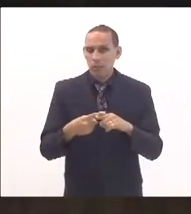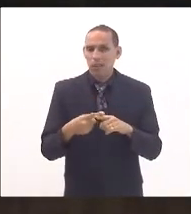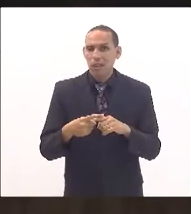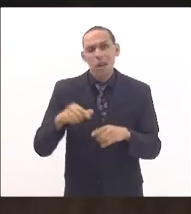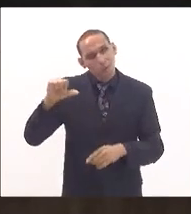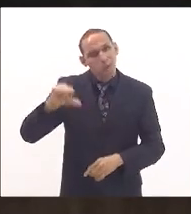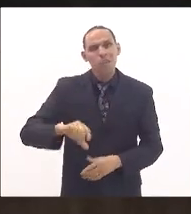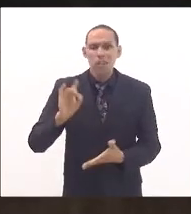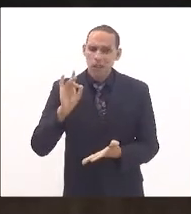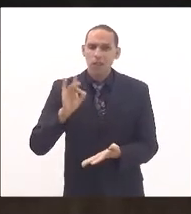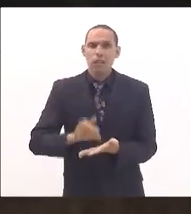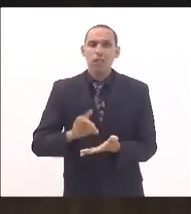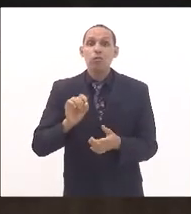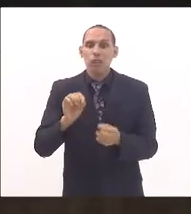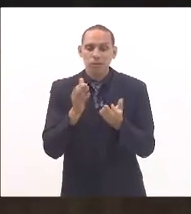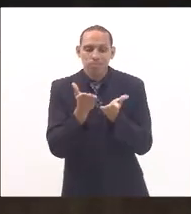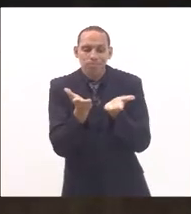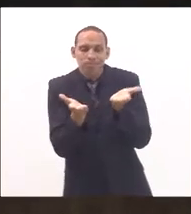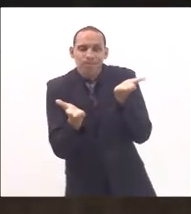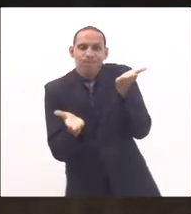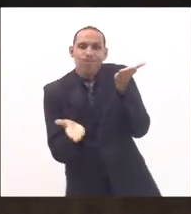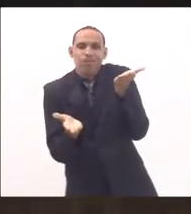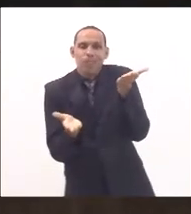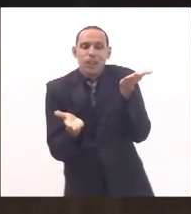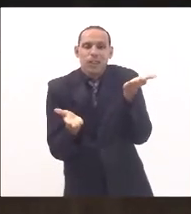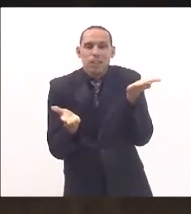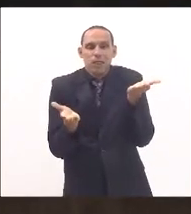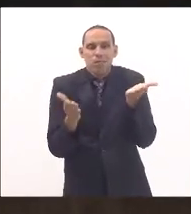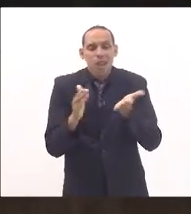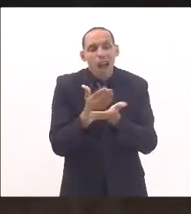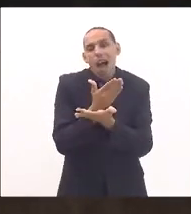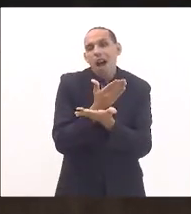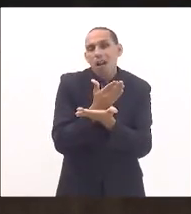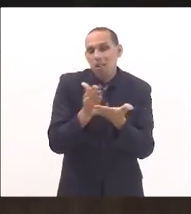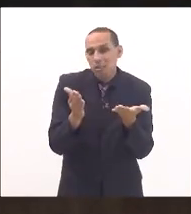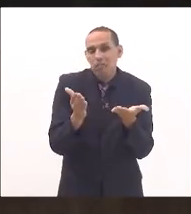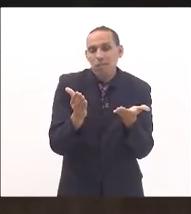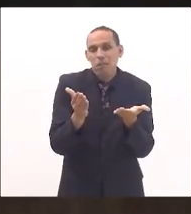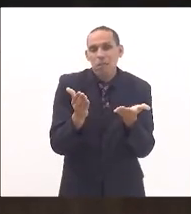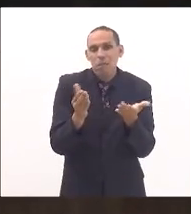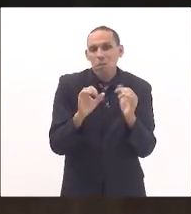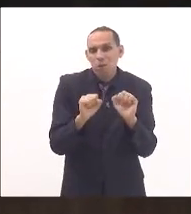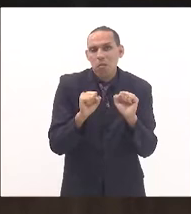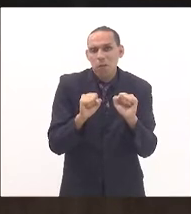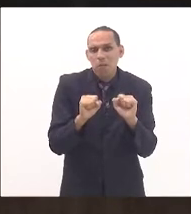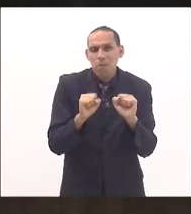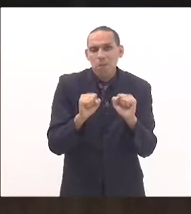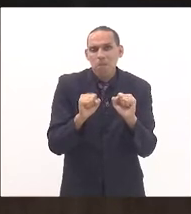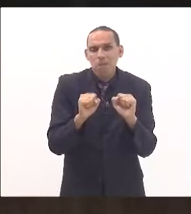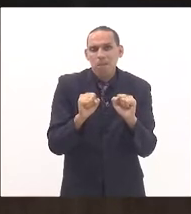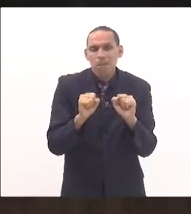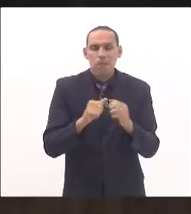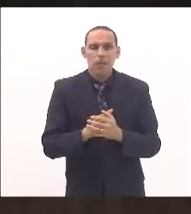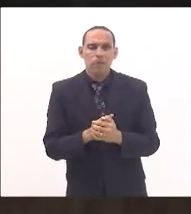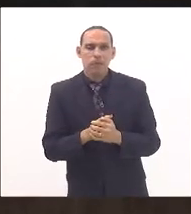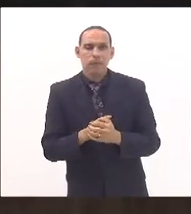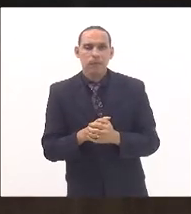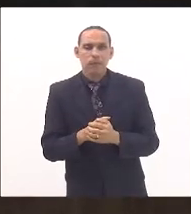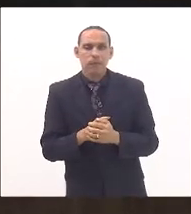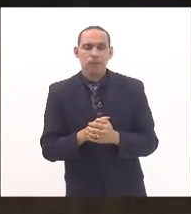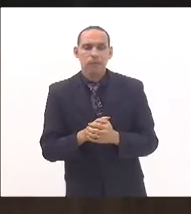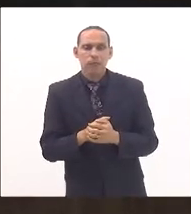ruim, desequilibra o fato de que algumas categorias possam ter a possibilidade